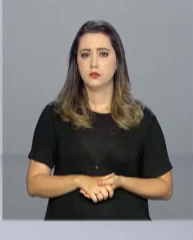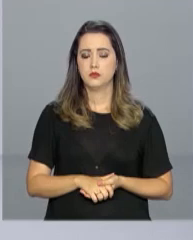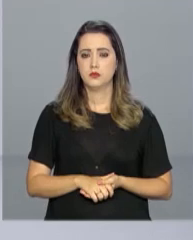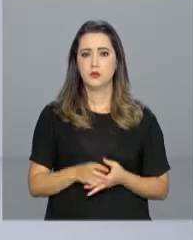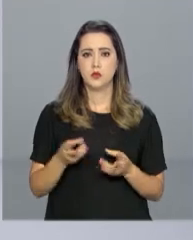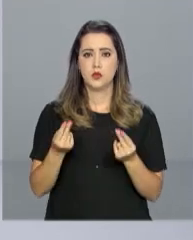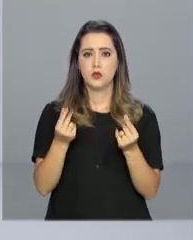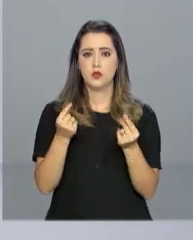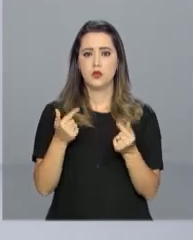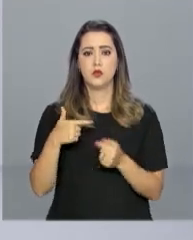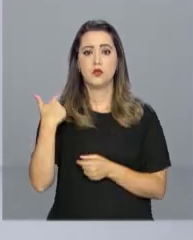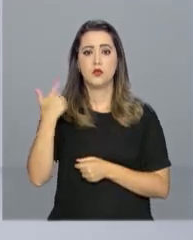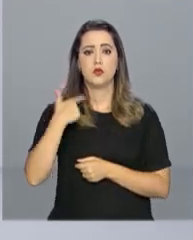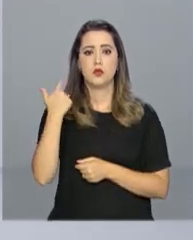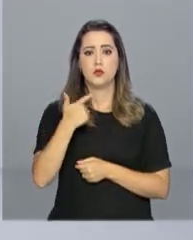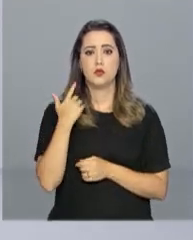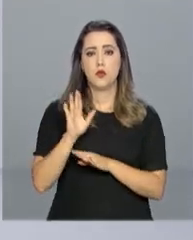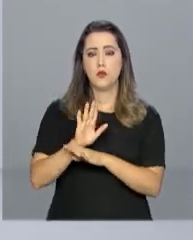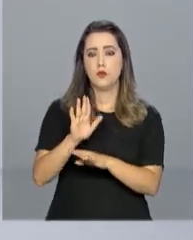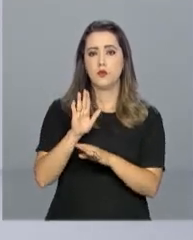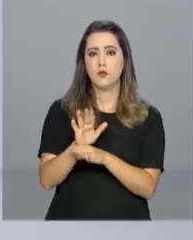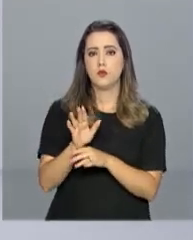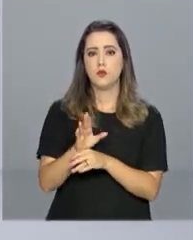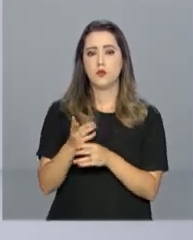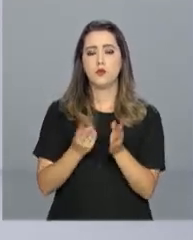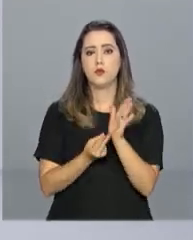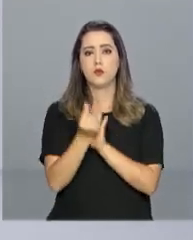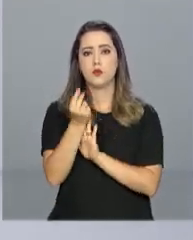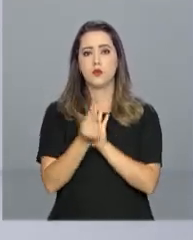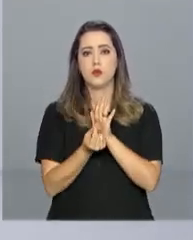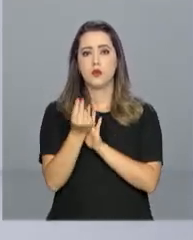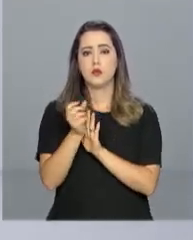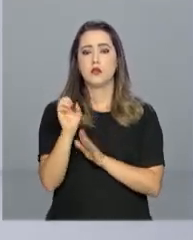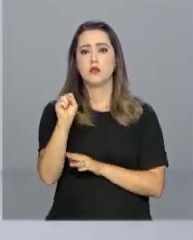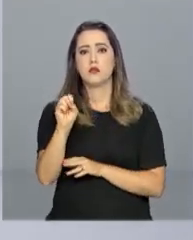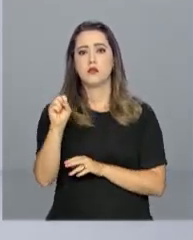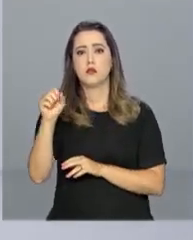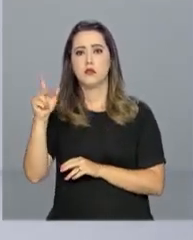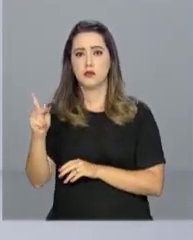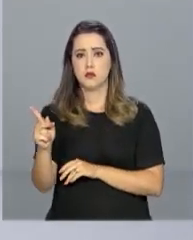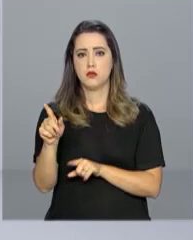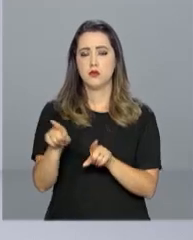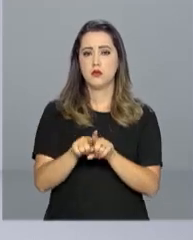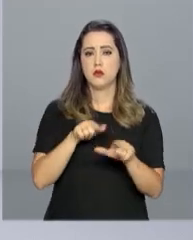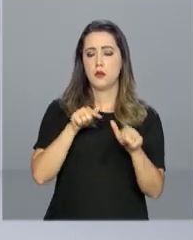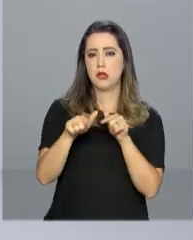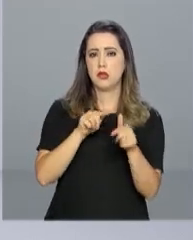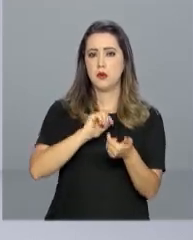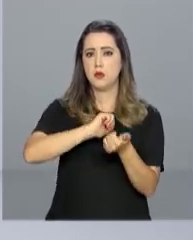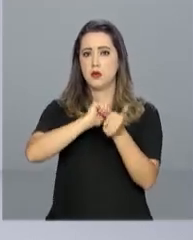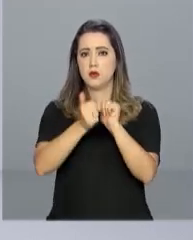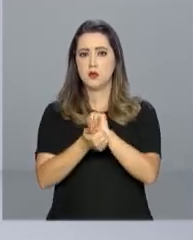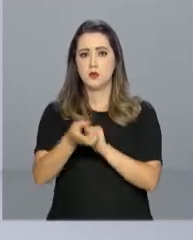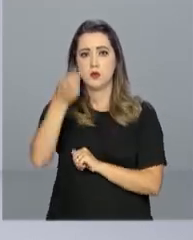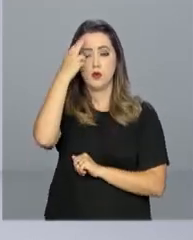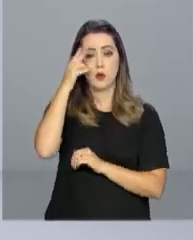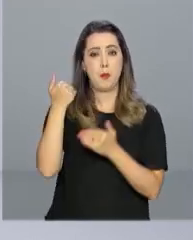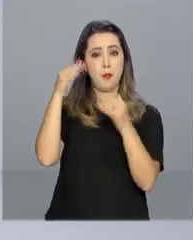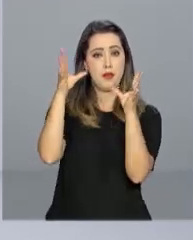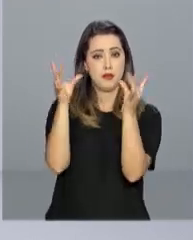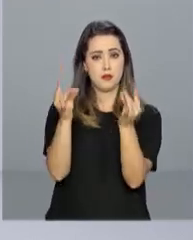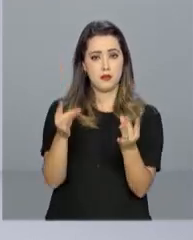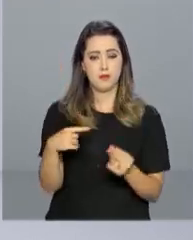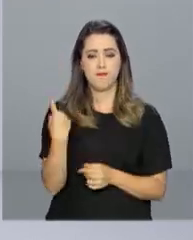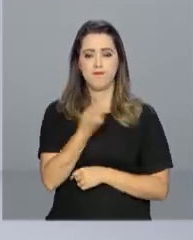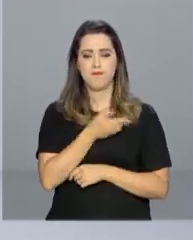Recursos das loterias federais vão reforçar o orçamento da segurança pública e também ações de esporte e cultura. Mais detalhes